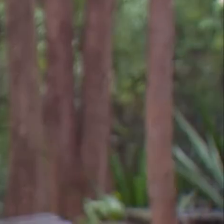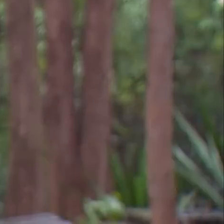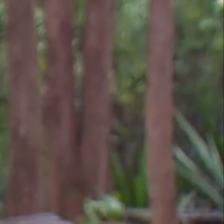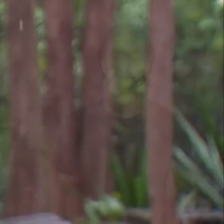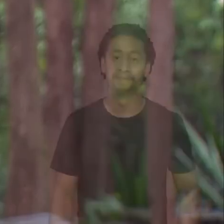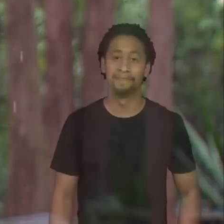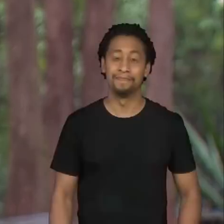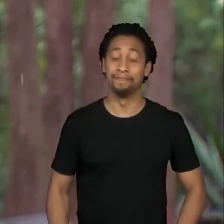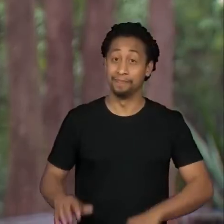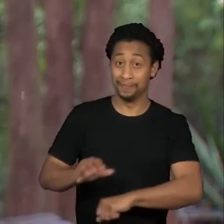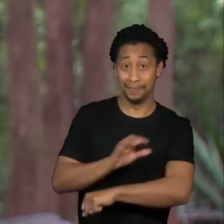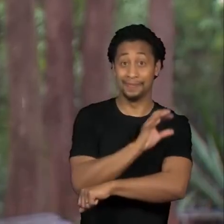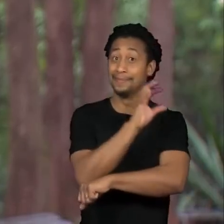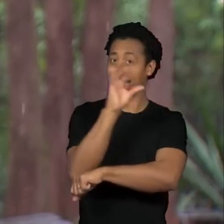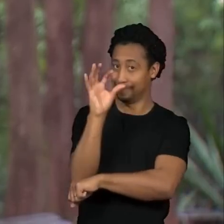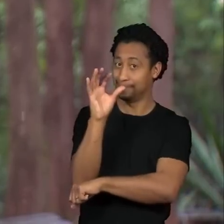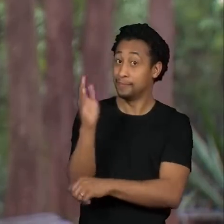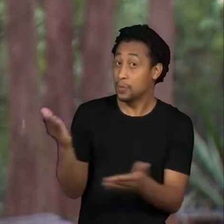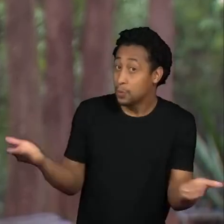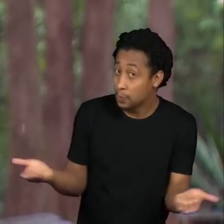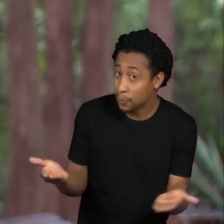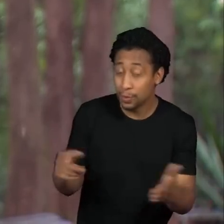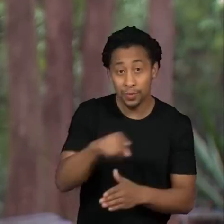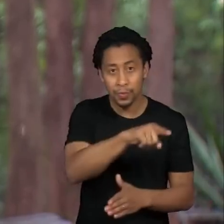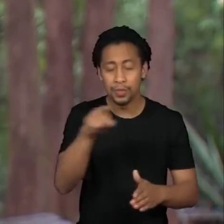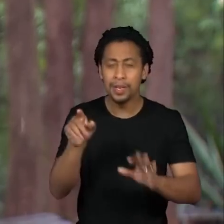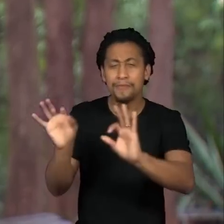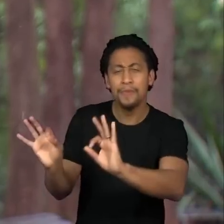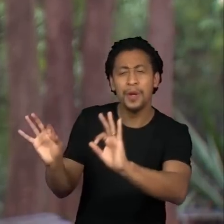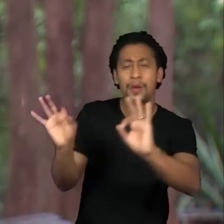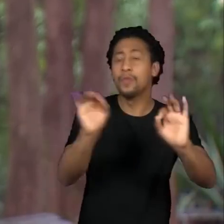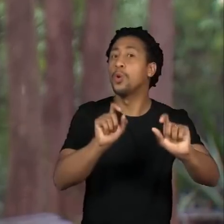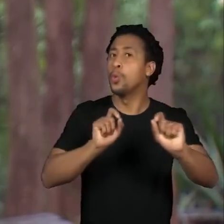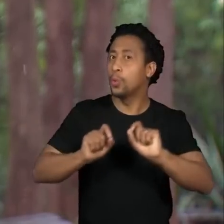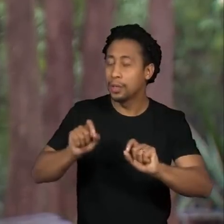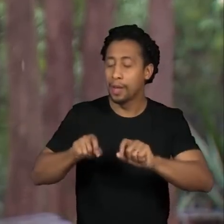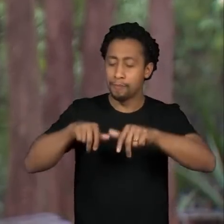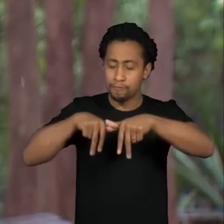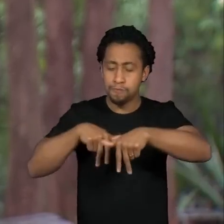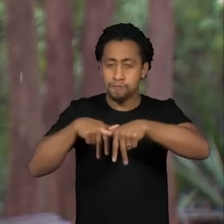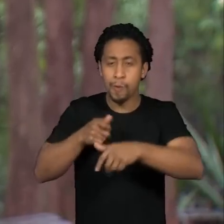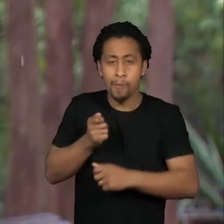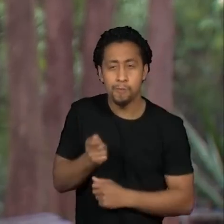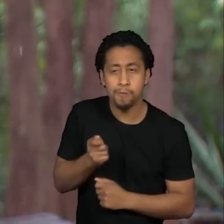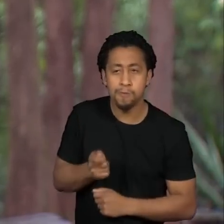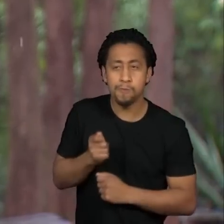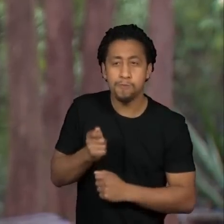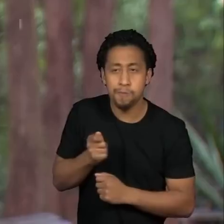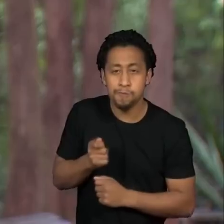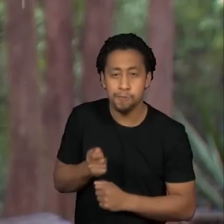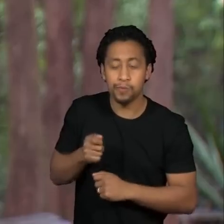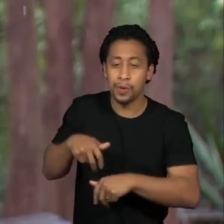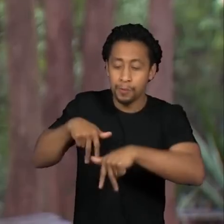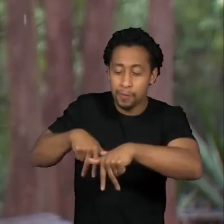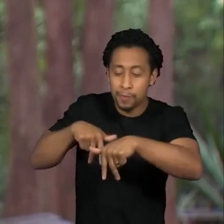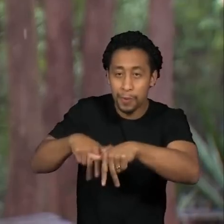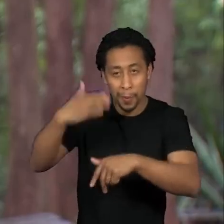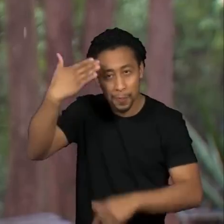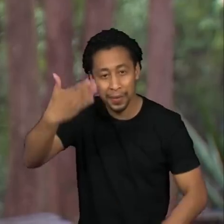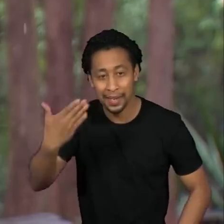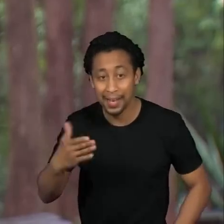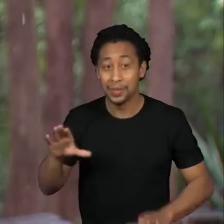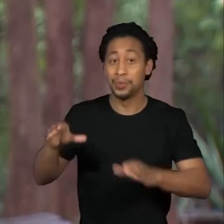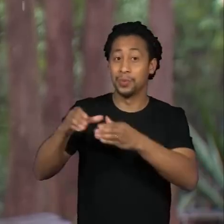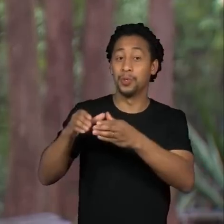No Repórter Eco de hoje, você acompanha o ritual do Quarupi, realizado no Xingu, em homenagem a Washington